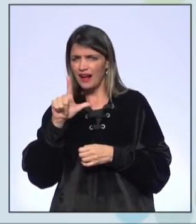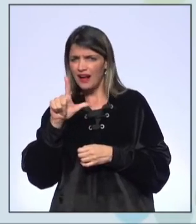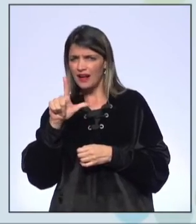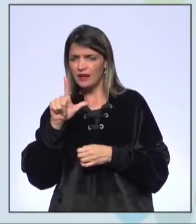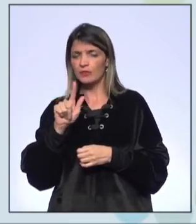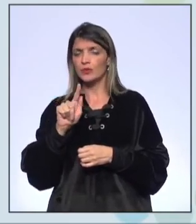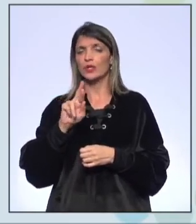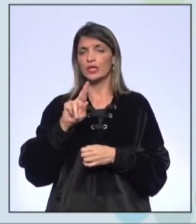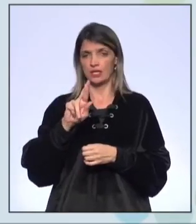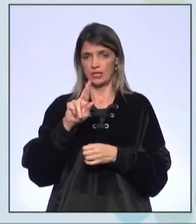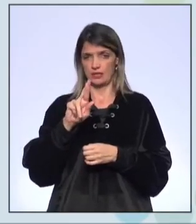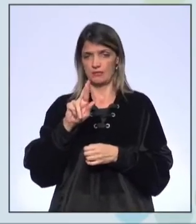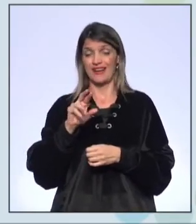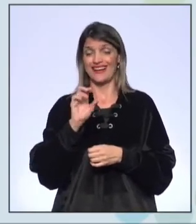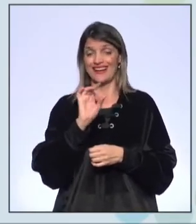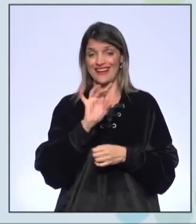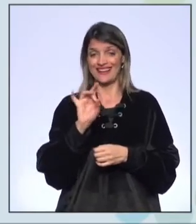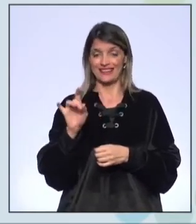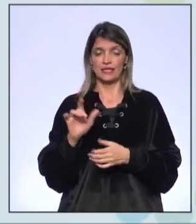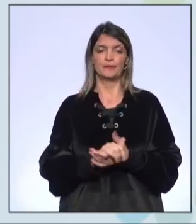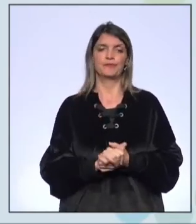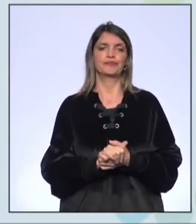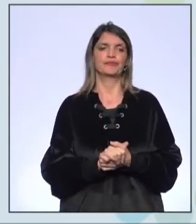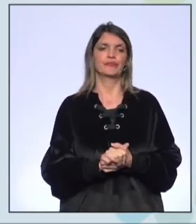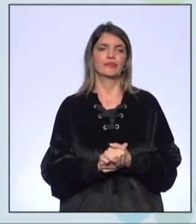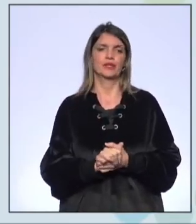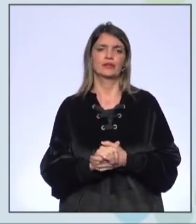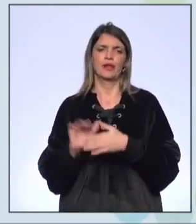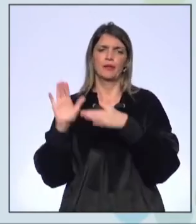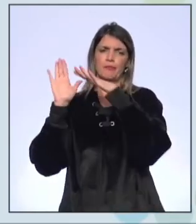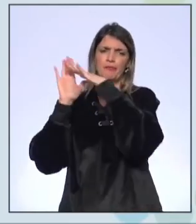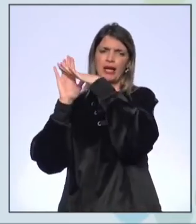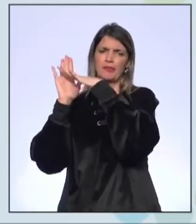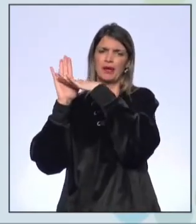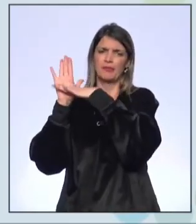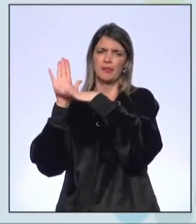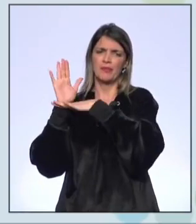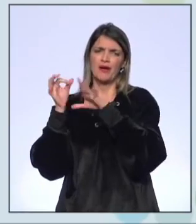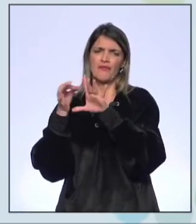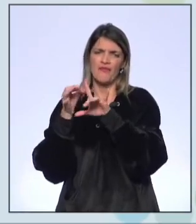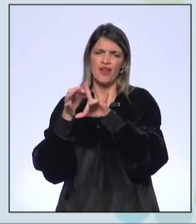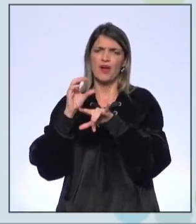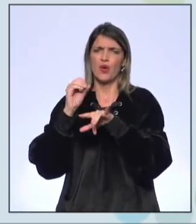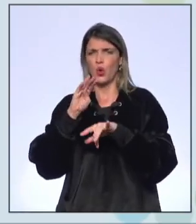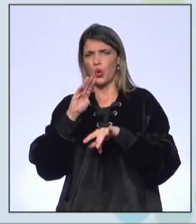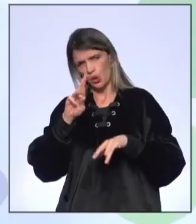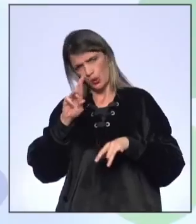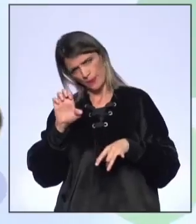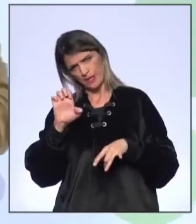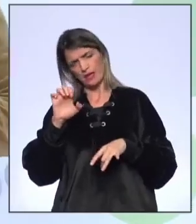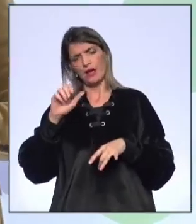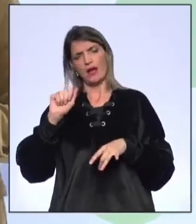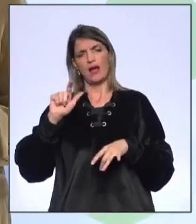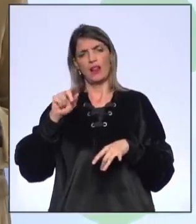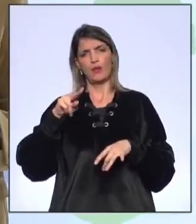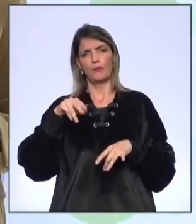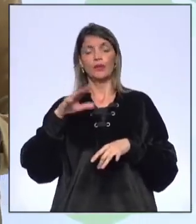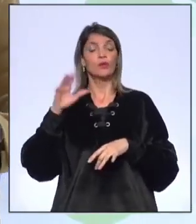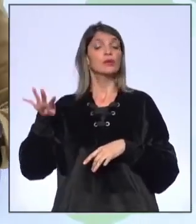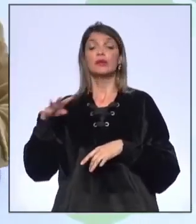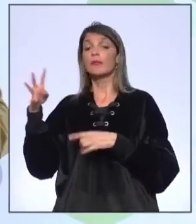grama, tá? Aí tem lá condensação. Tem o ferro também. Cobre, alumínio. Então, essa tabela me mostra o quê? Me